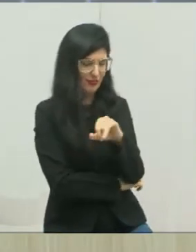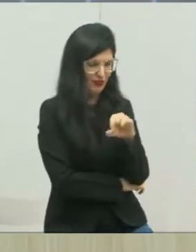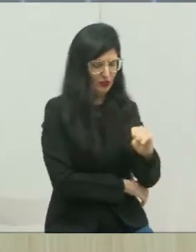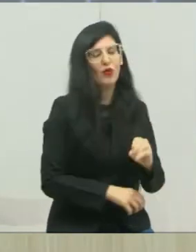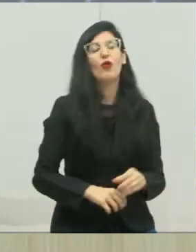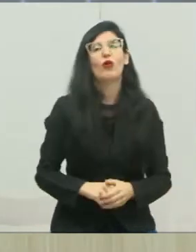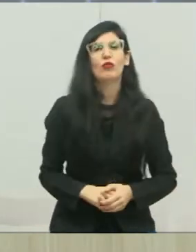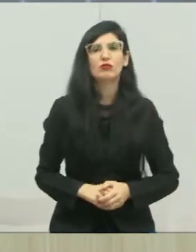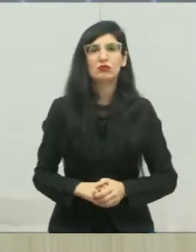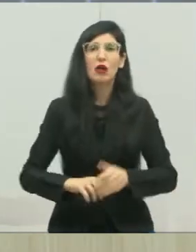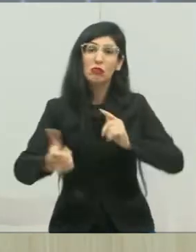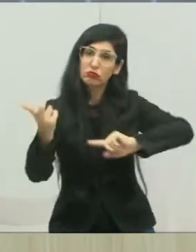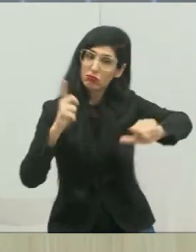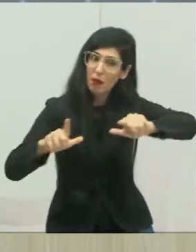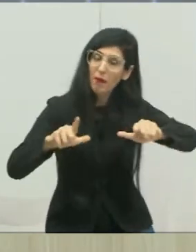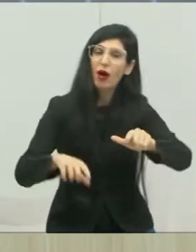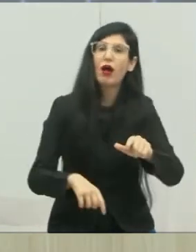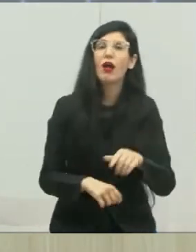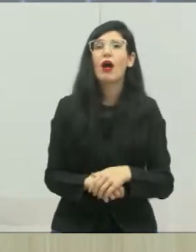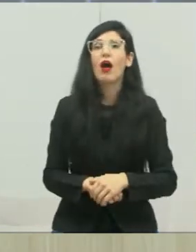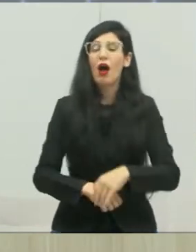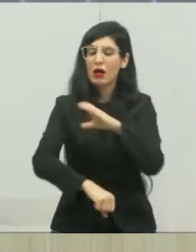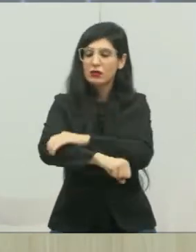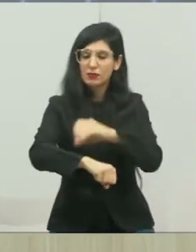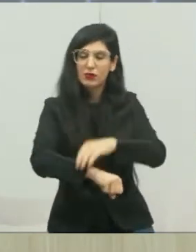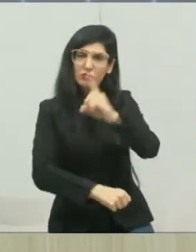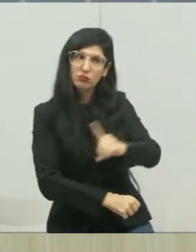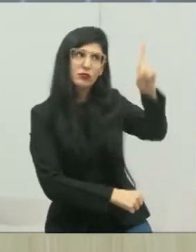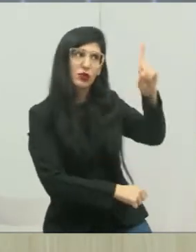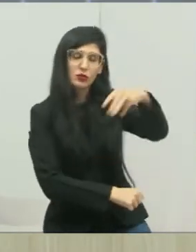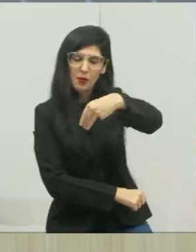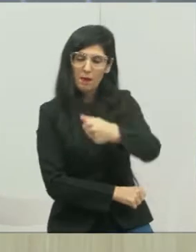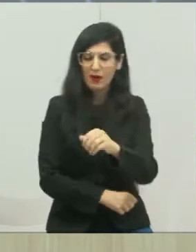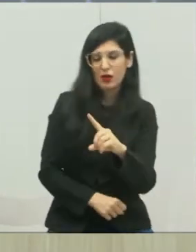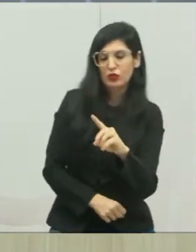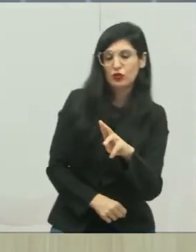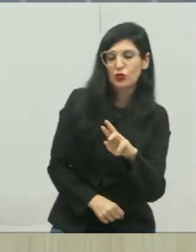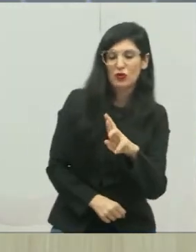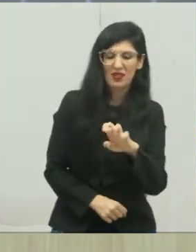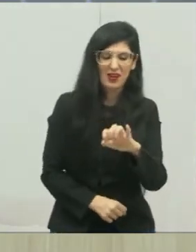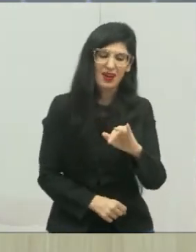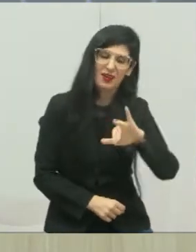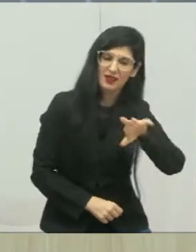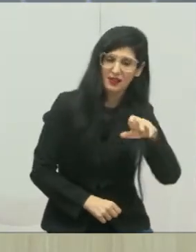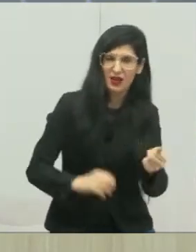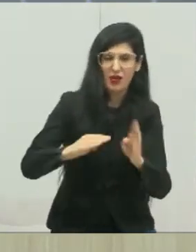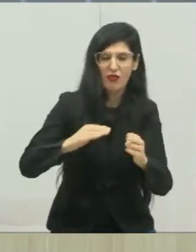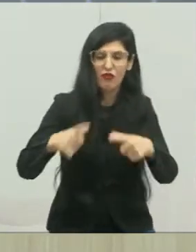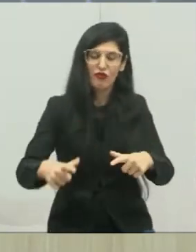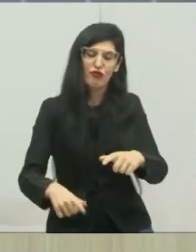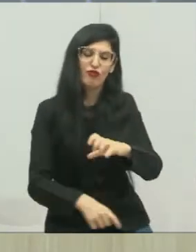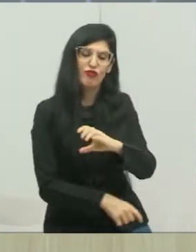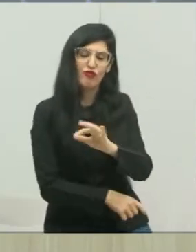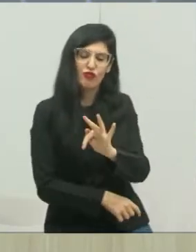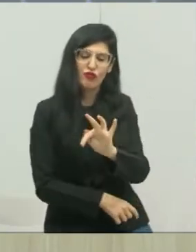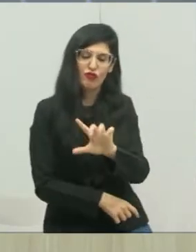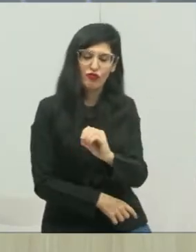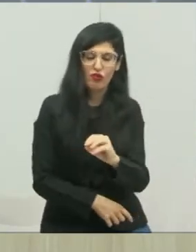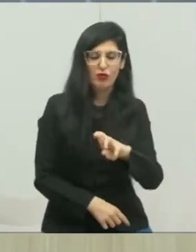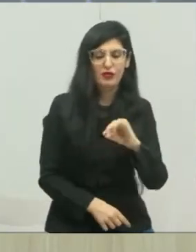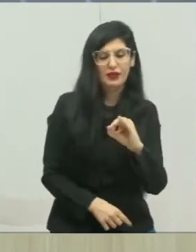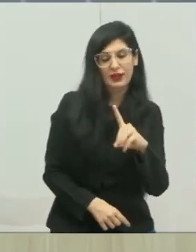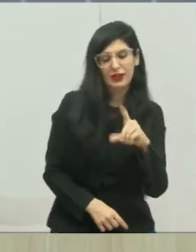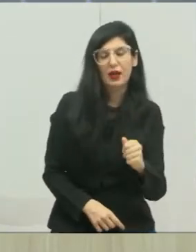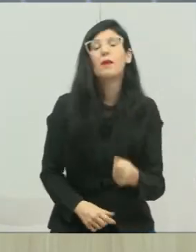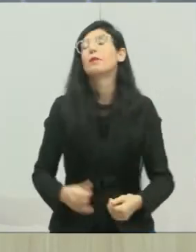Assembleia de Deus, Ministério de Madureira, no Jardim Flórida, pelo transcurso do